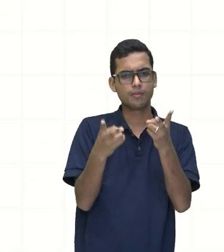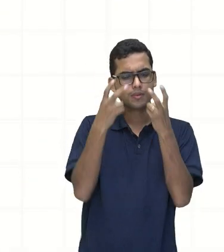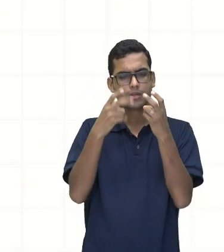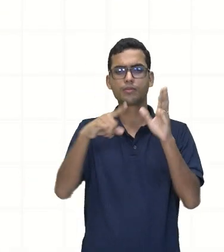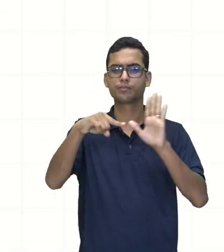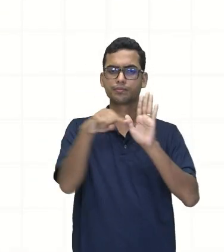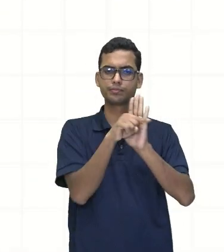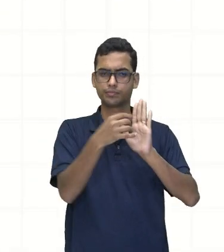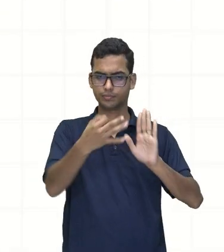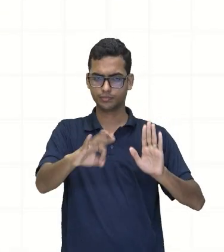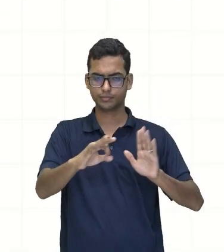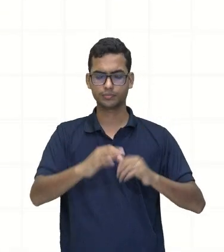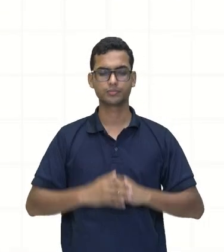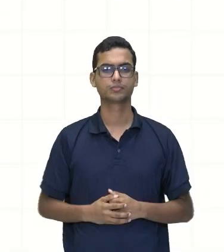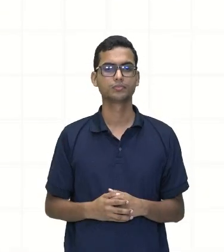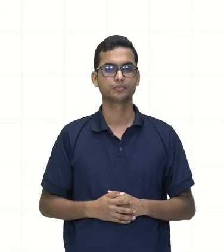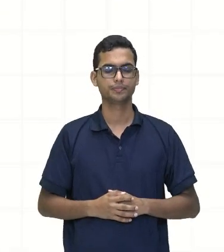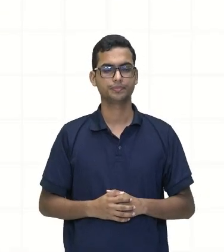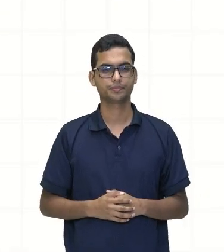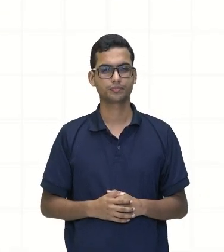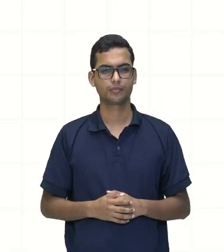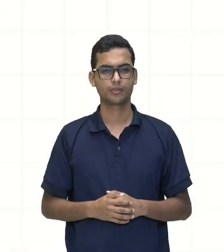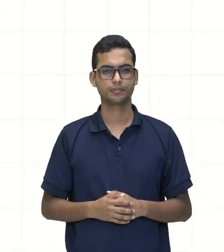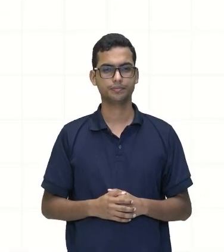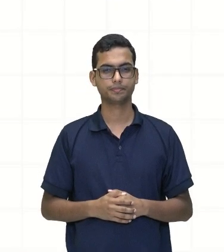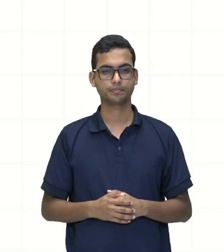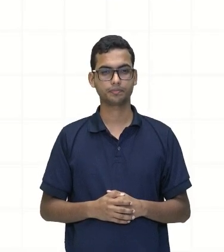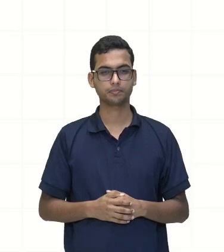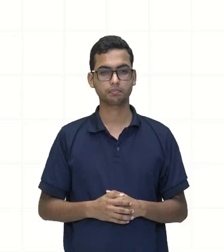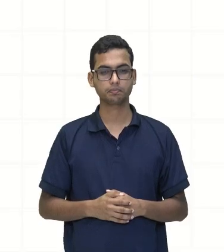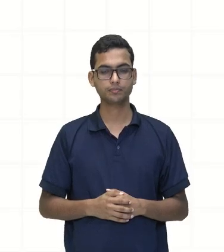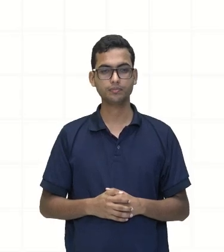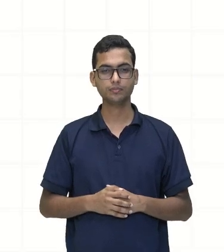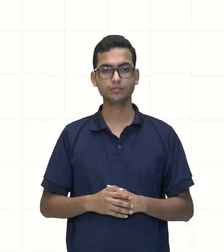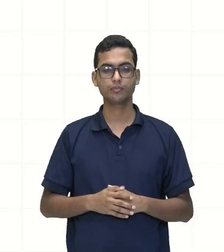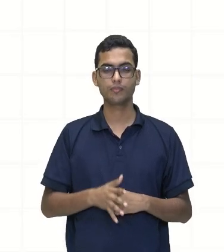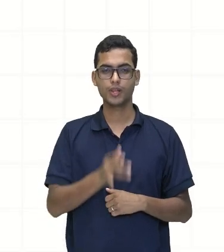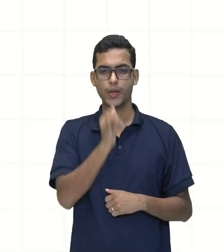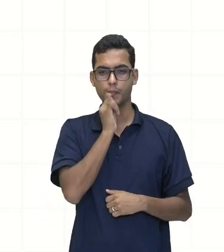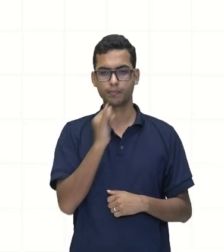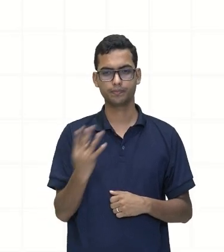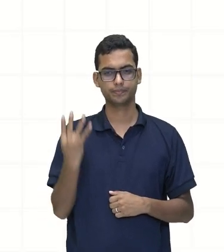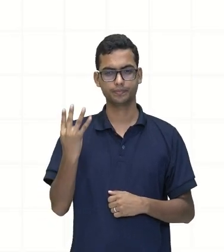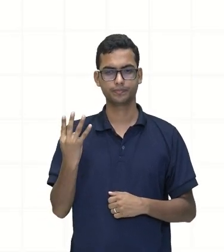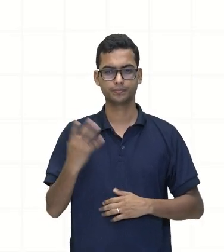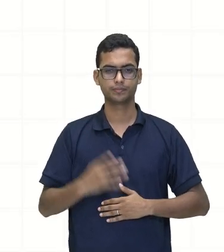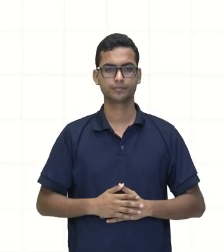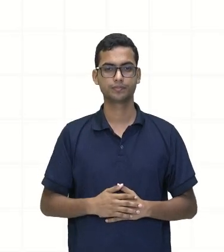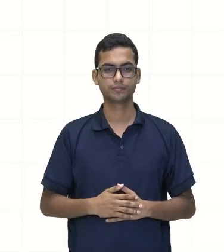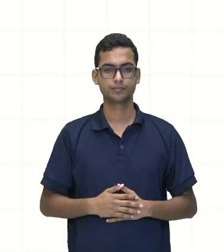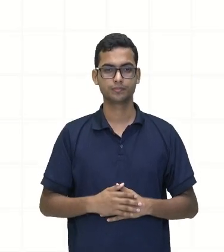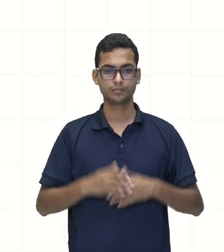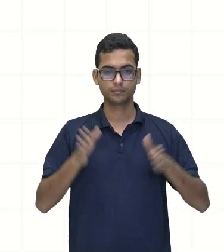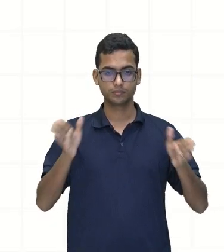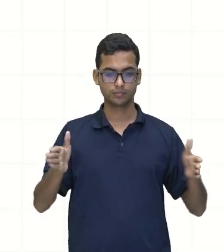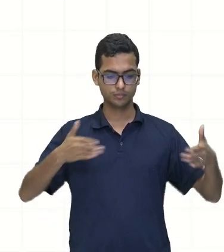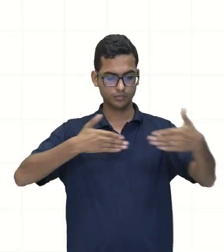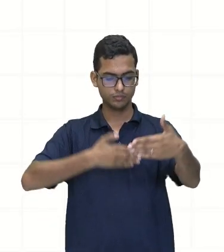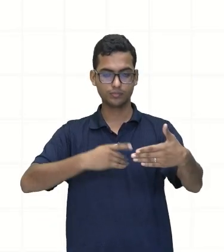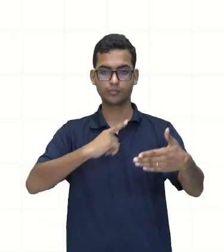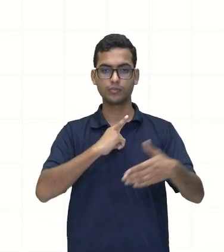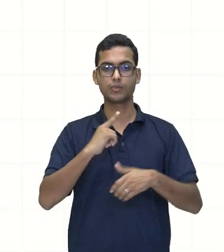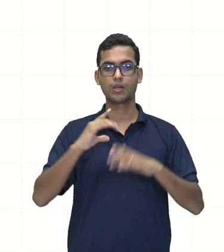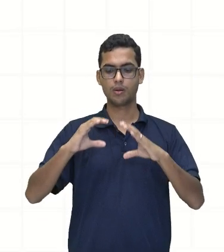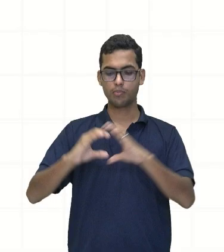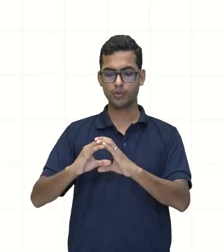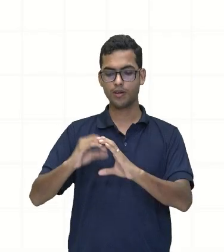negativo. Agora, vamos aqui ao nosso exemplo 4. Uma caixa contém 20